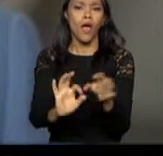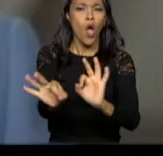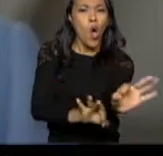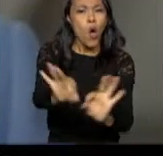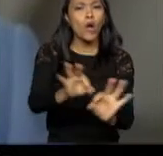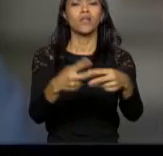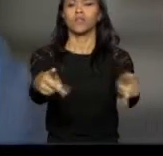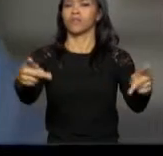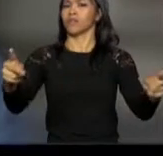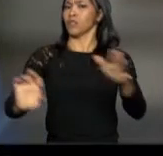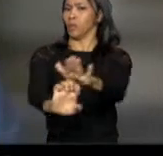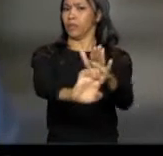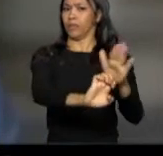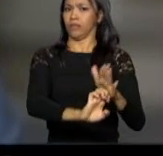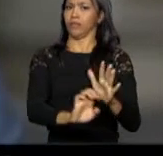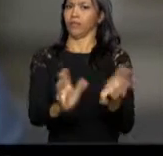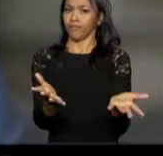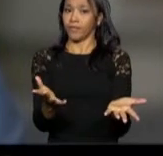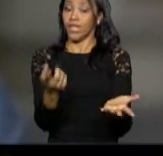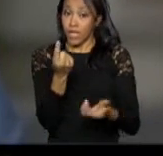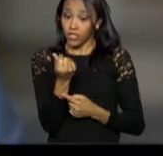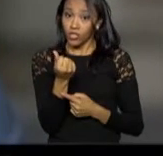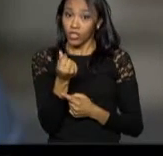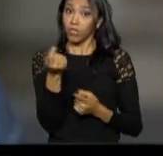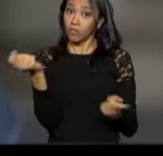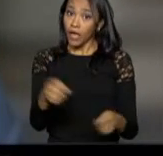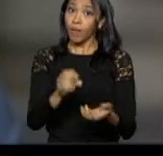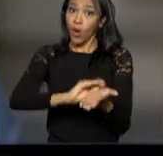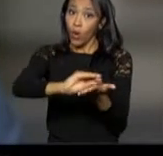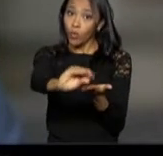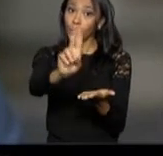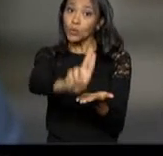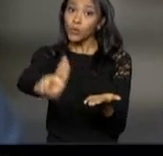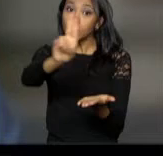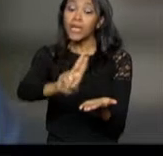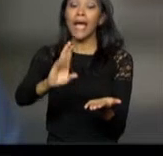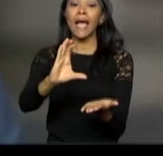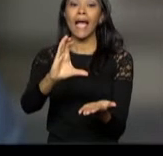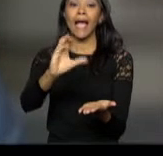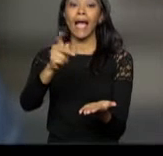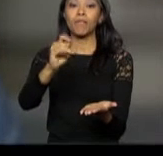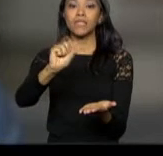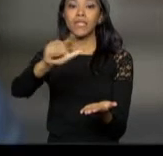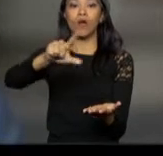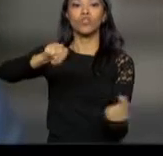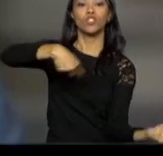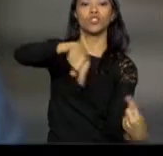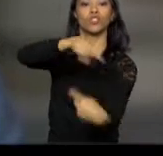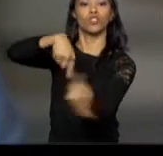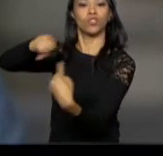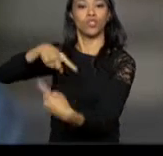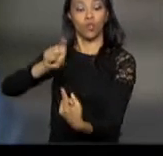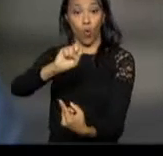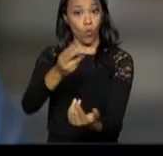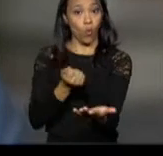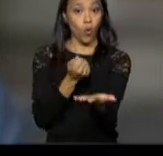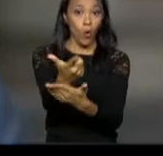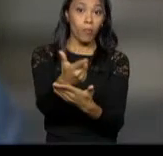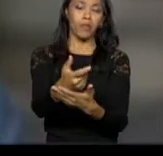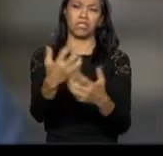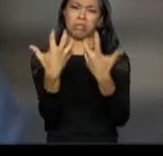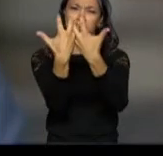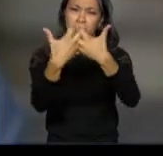seu próprio negócio. Um dinheiro que pode ser usado como capital de giro ou na compra de máquinas e